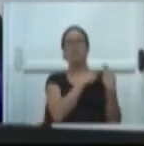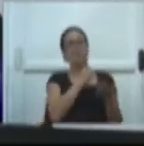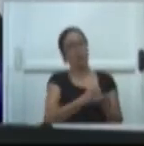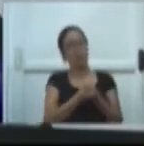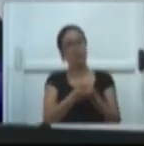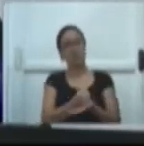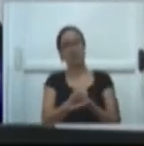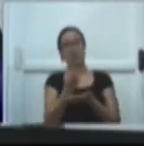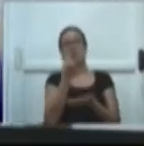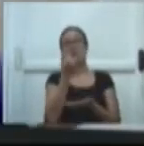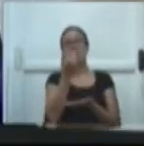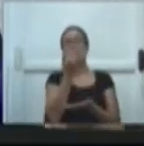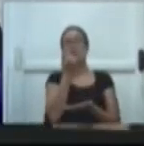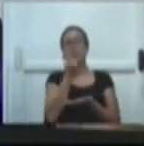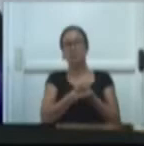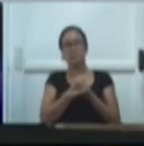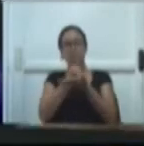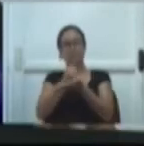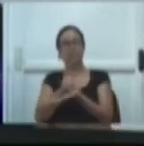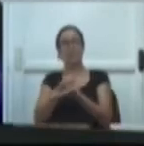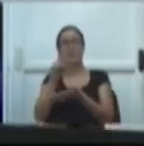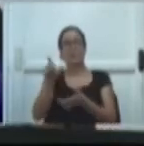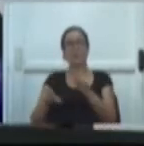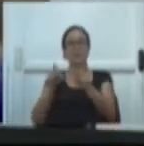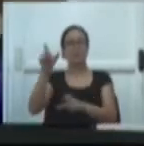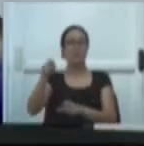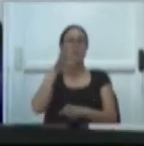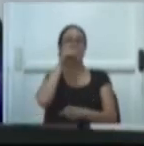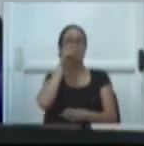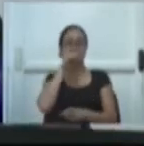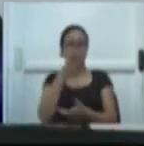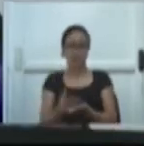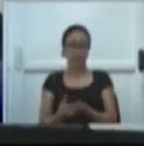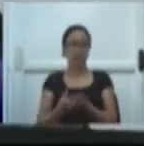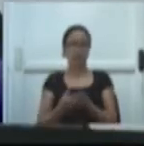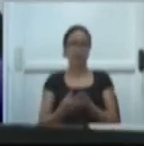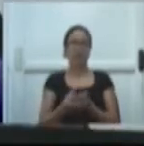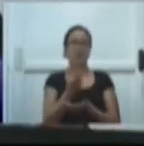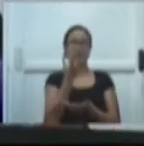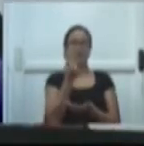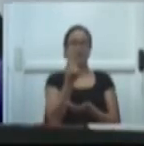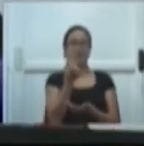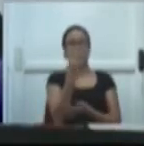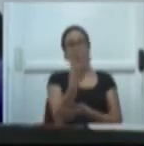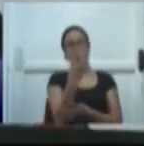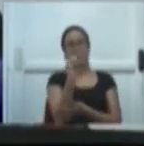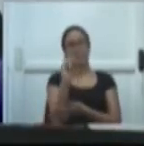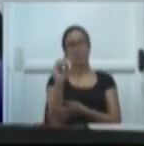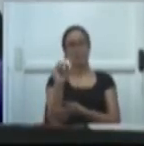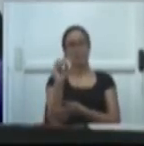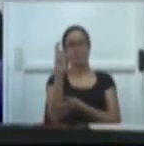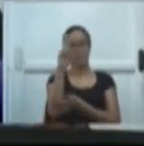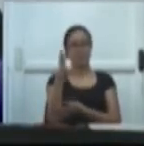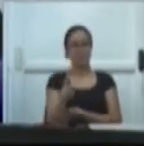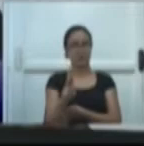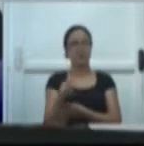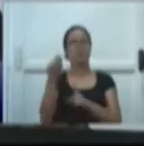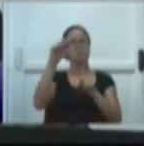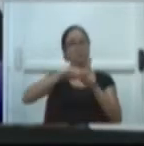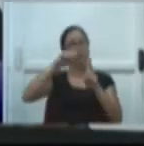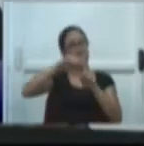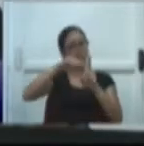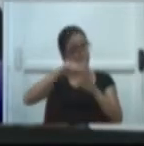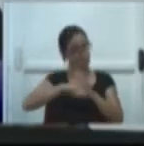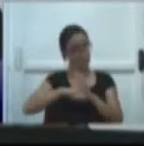servidores, no valor de R$ 400 mensais. A Câmara Municipal de Limeira se compromete